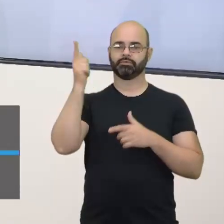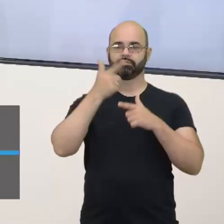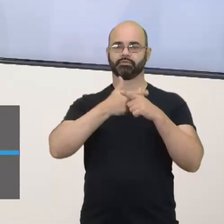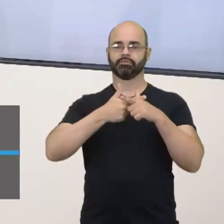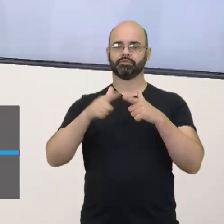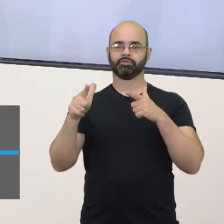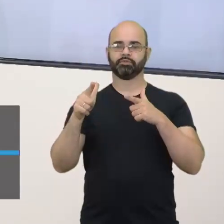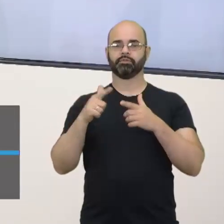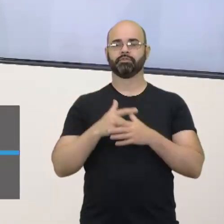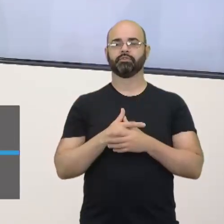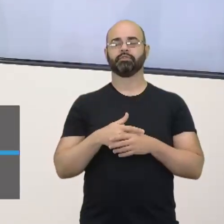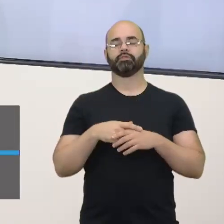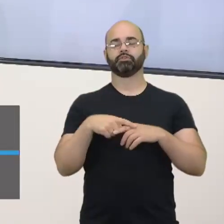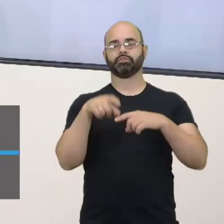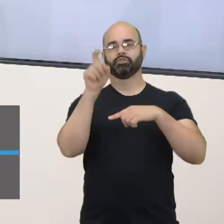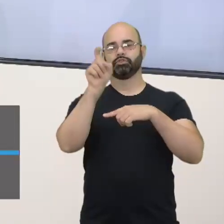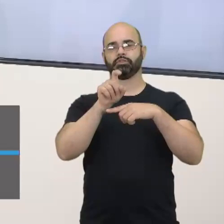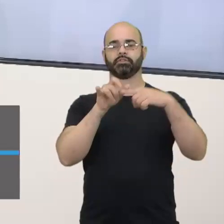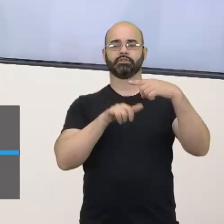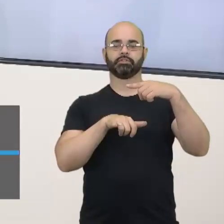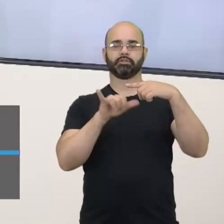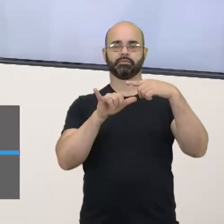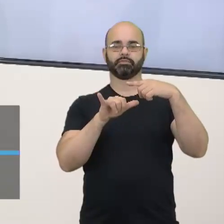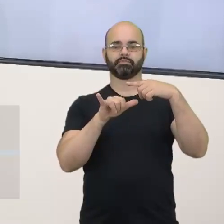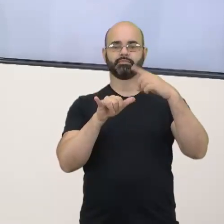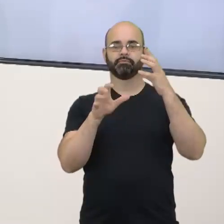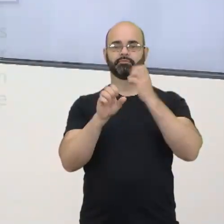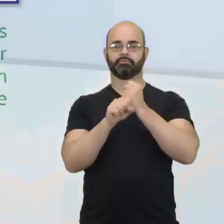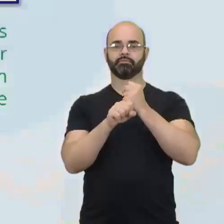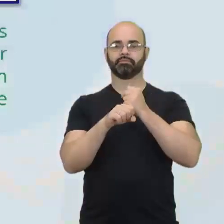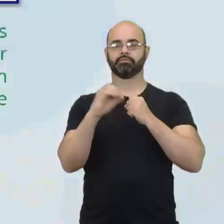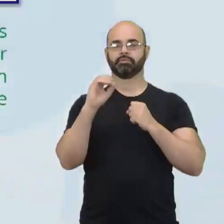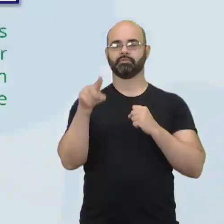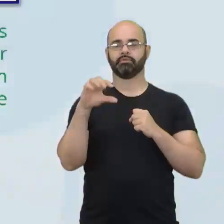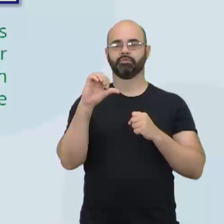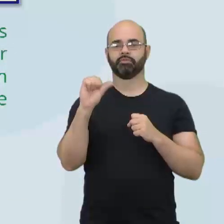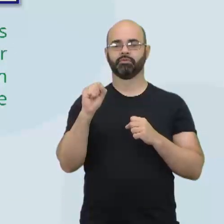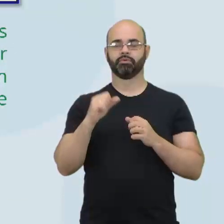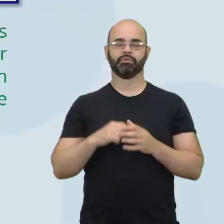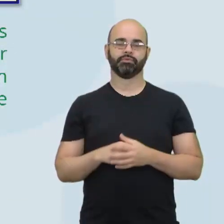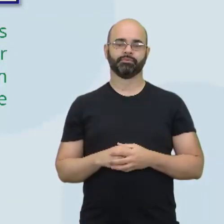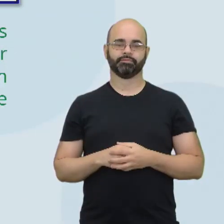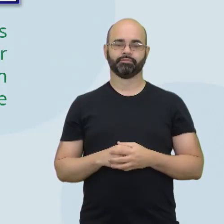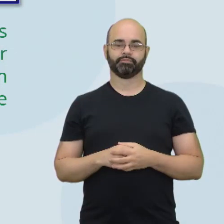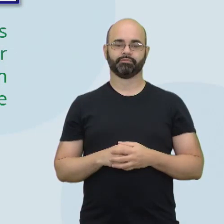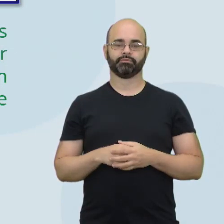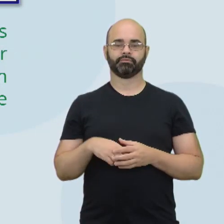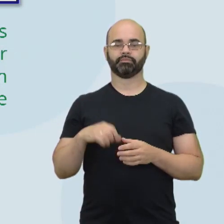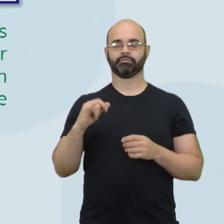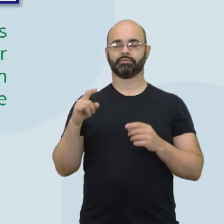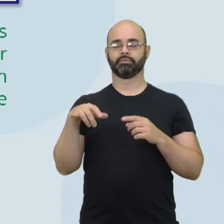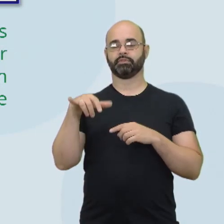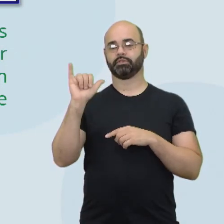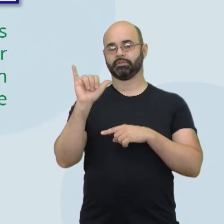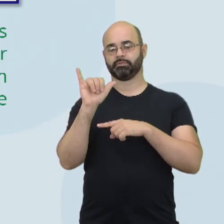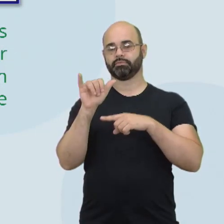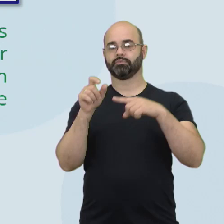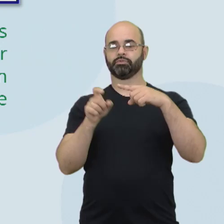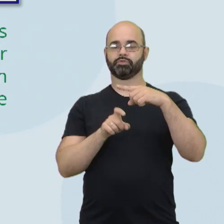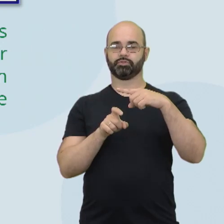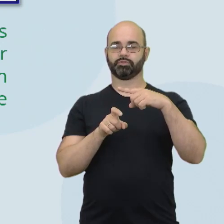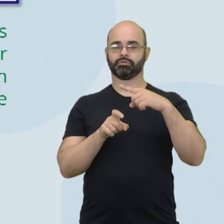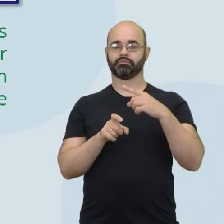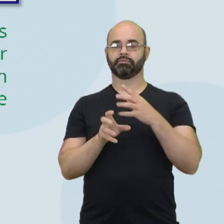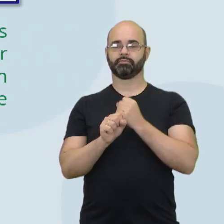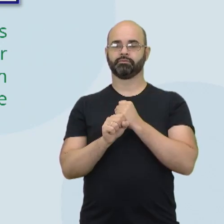divisão X por Y, você teria que ter achado 0,98. Se você fez Y por X,